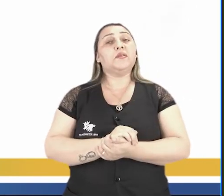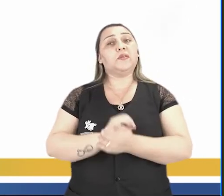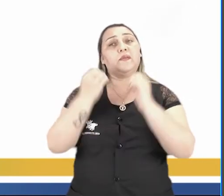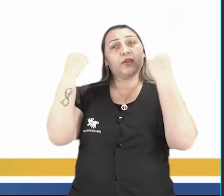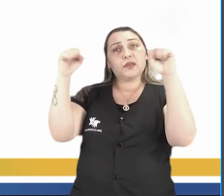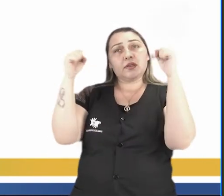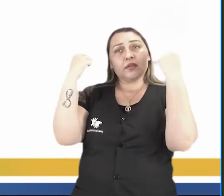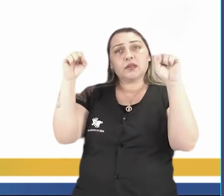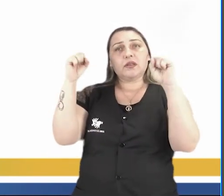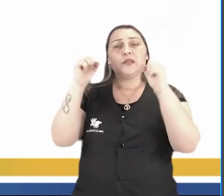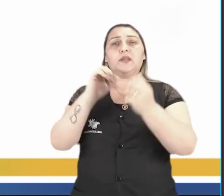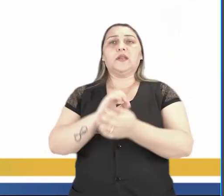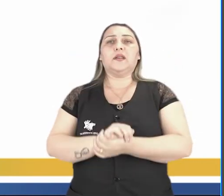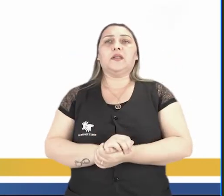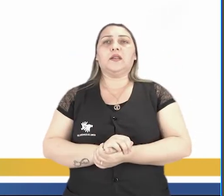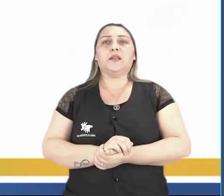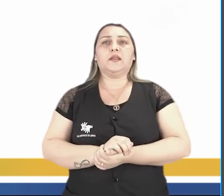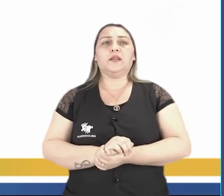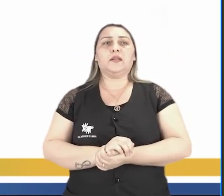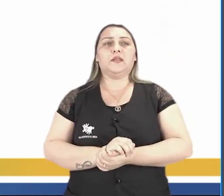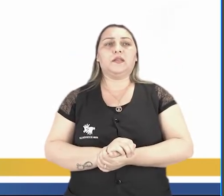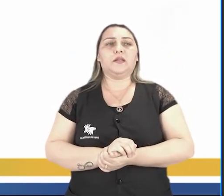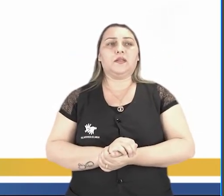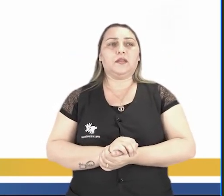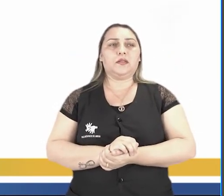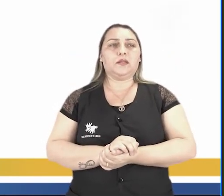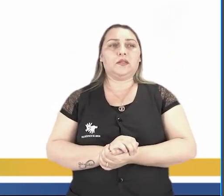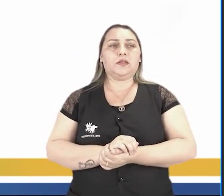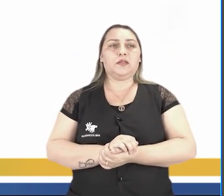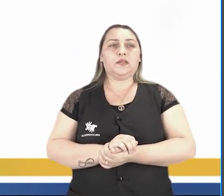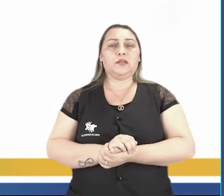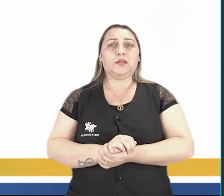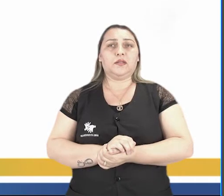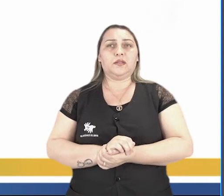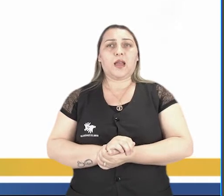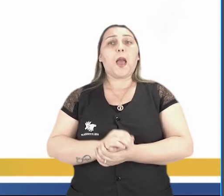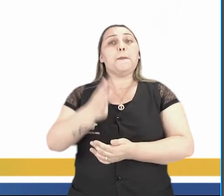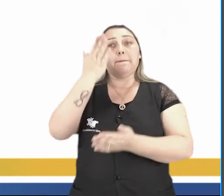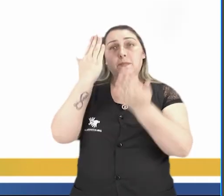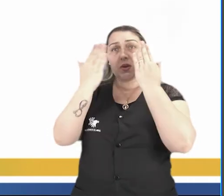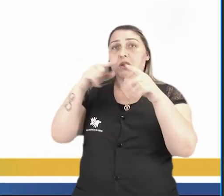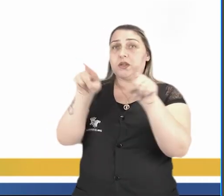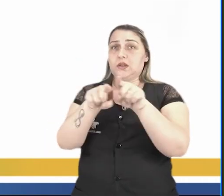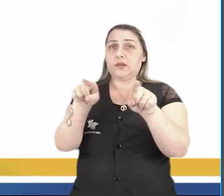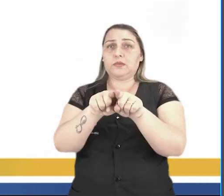física, como para a sua saúde mental e psicológica.